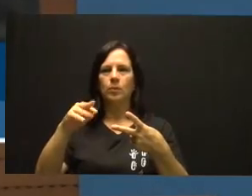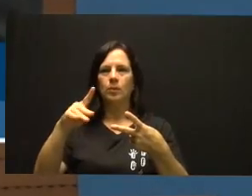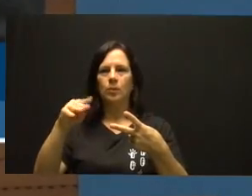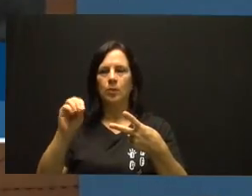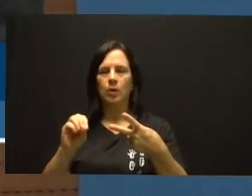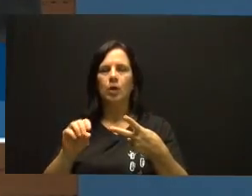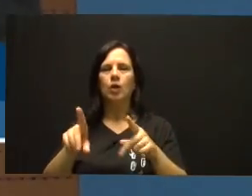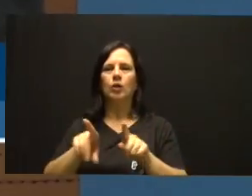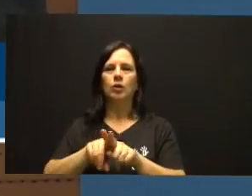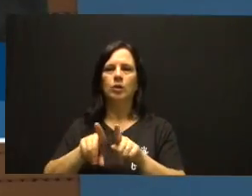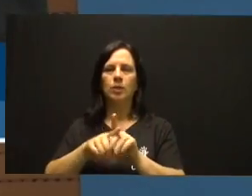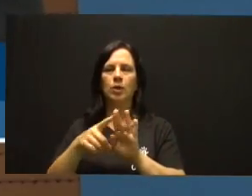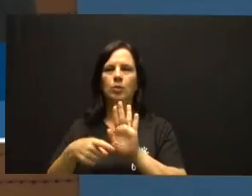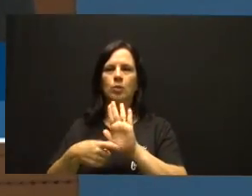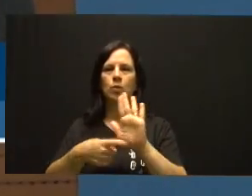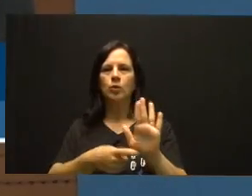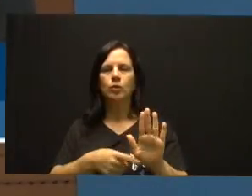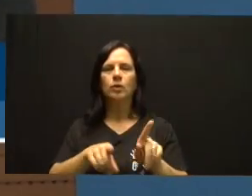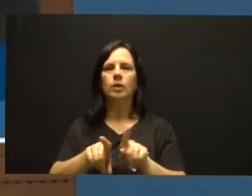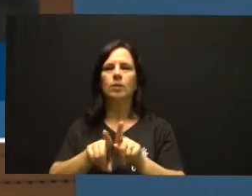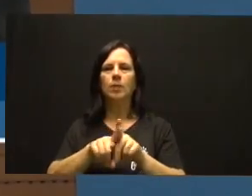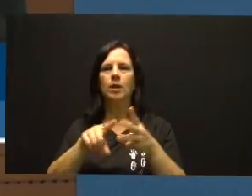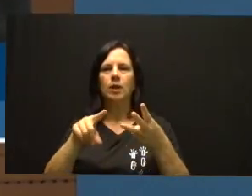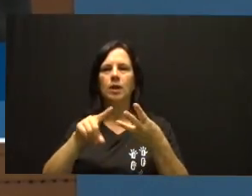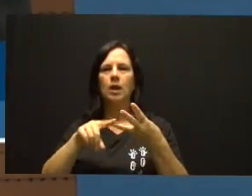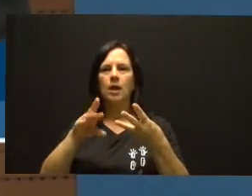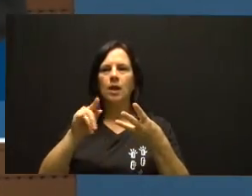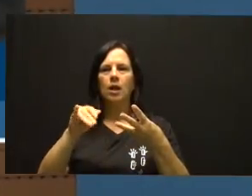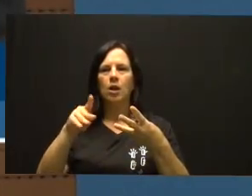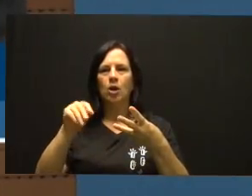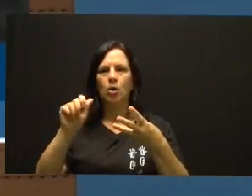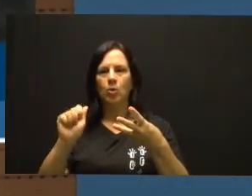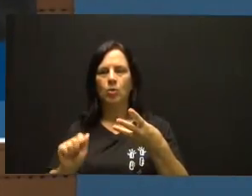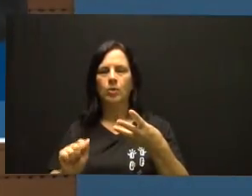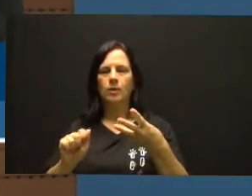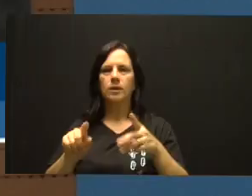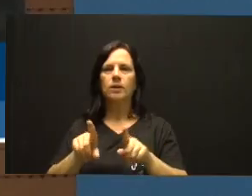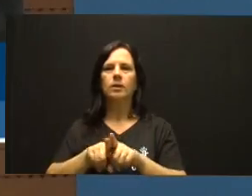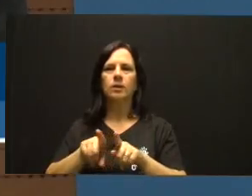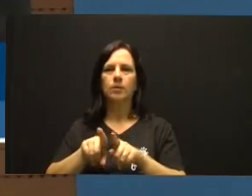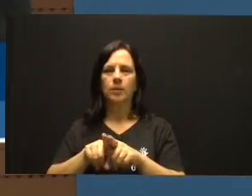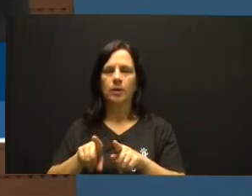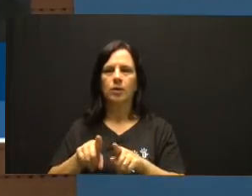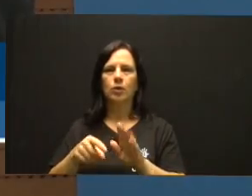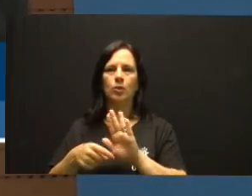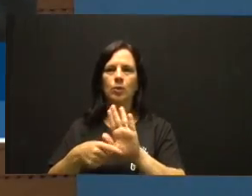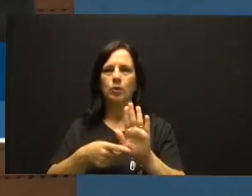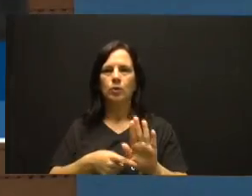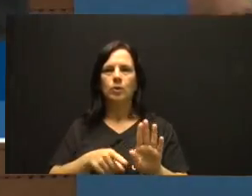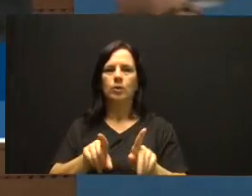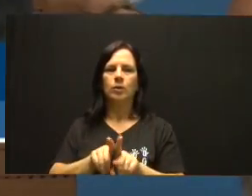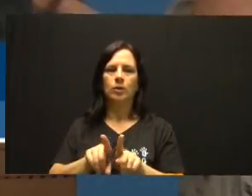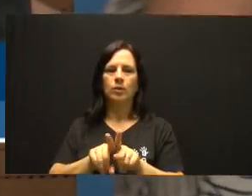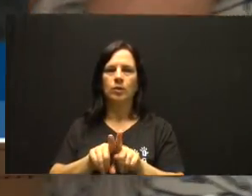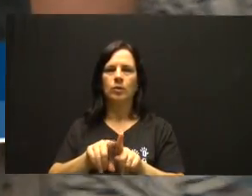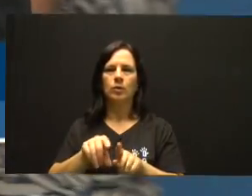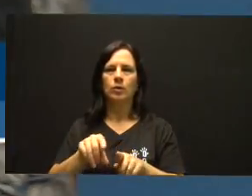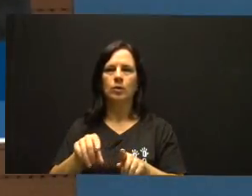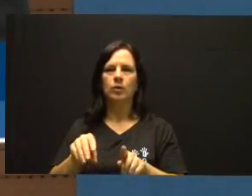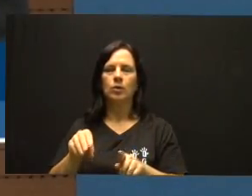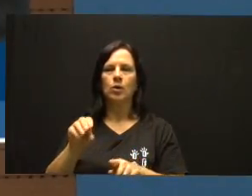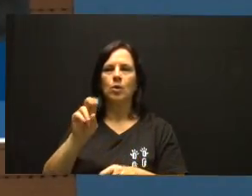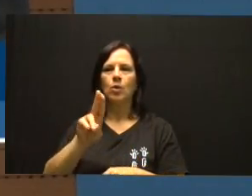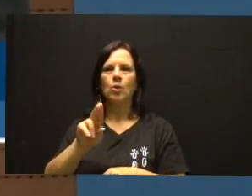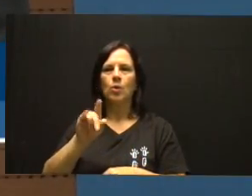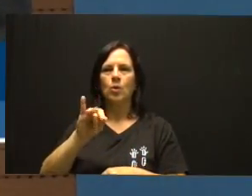Vossa Excelência aqui pontuou também, do Alagoas, como Vossa Excelência aqui pontuou também, do anexo da